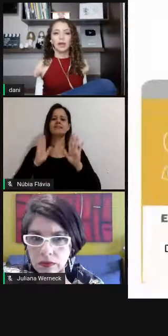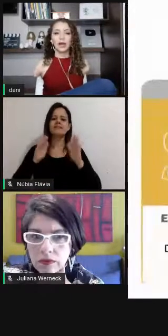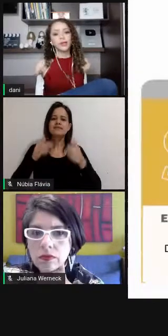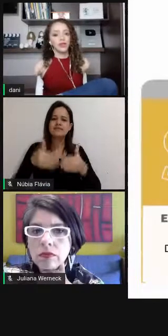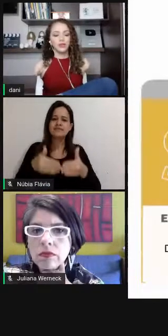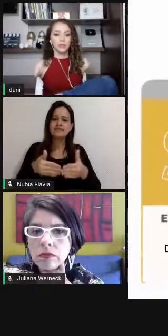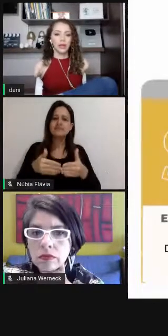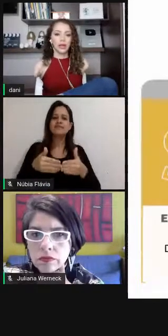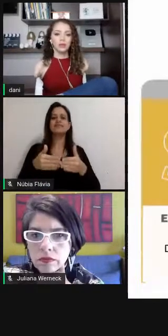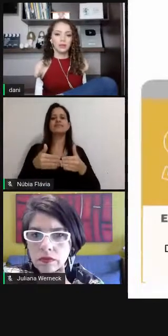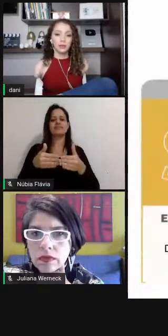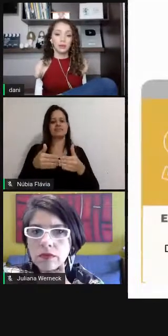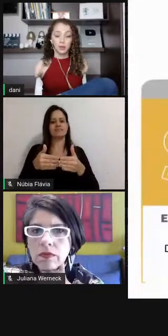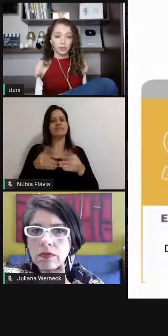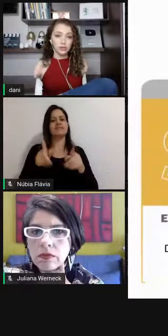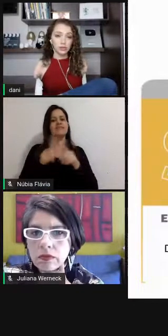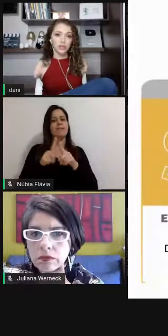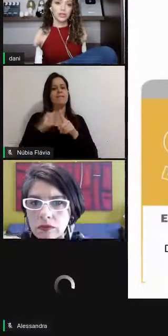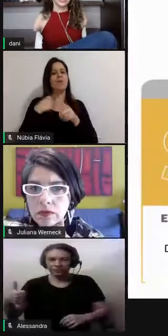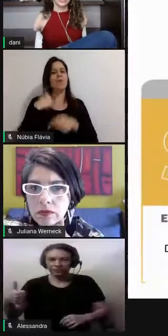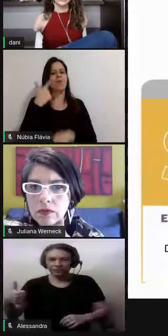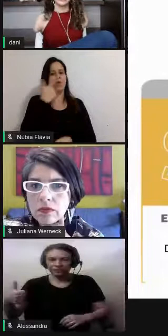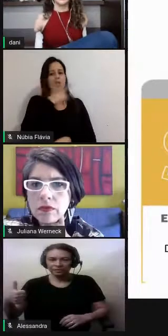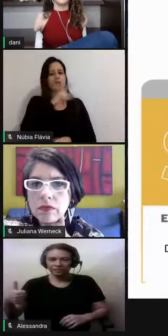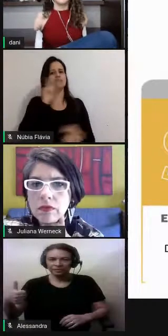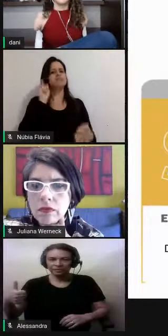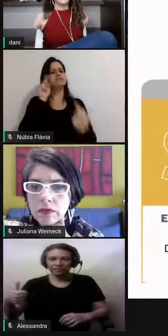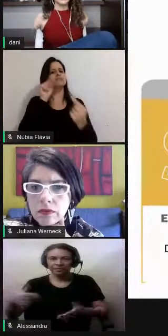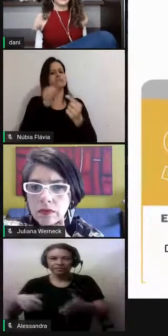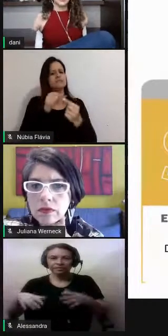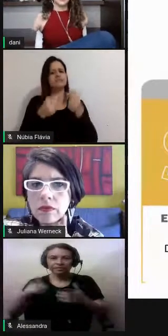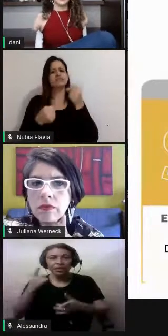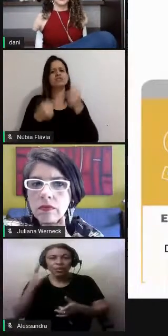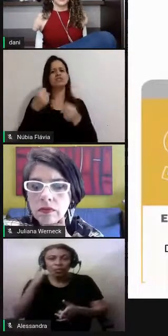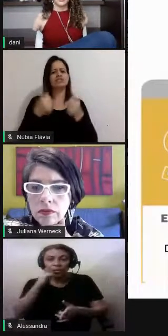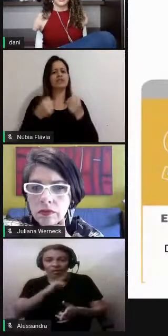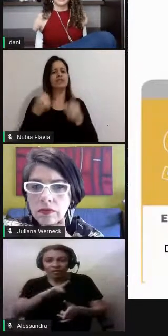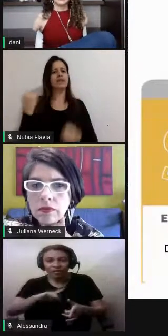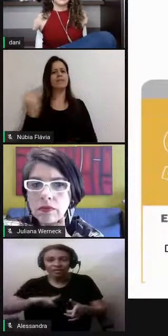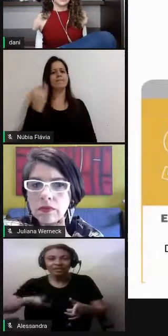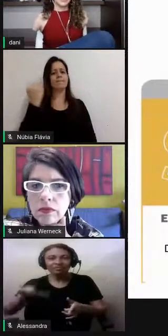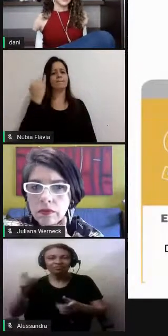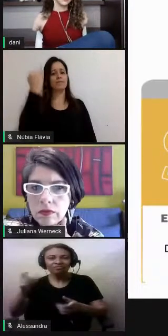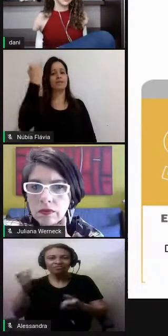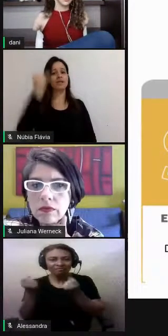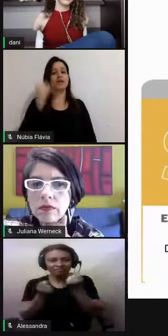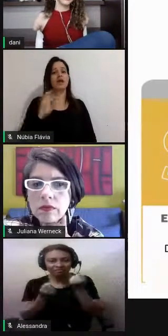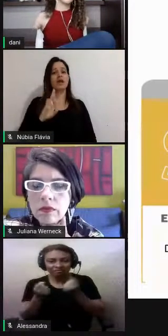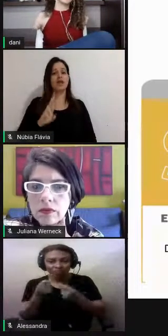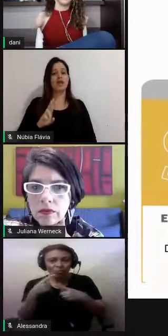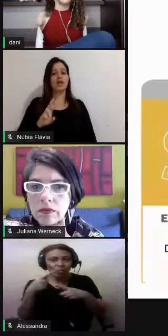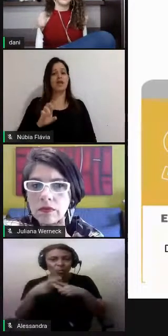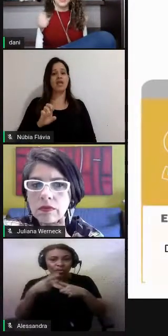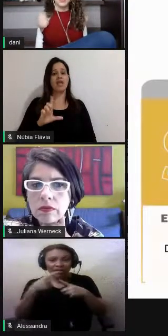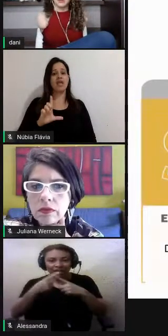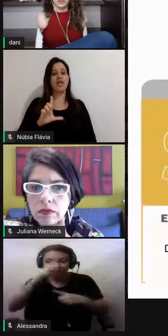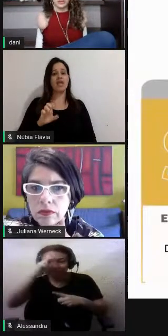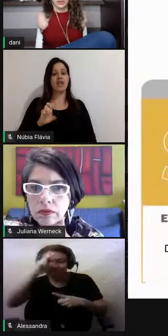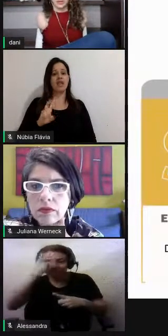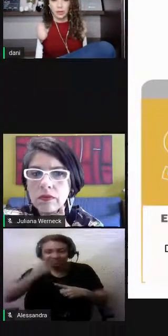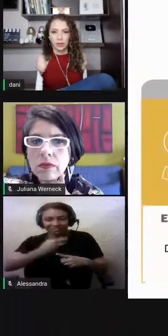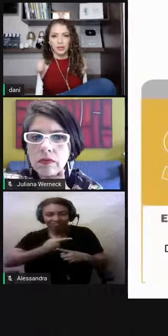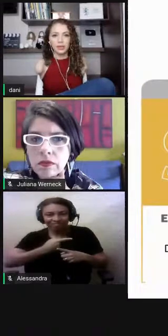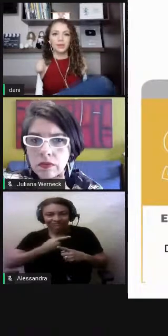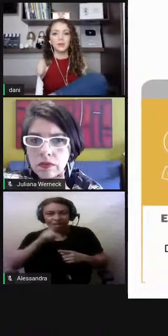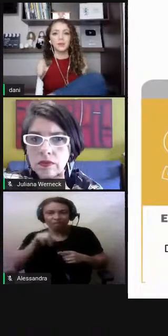mensurável, atingível, porque ali eu sabia que eu conseguia dirigir, relevante, porque independência e autonomia era o que realmente era